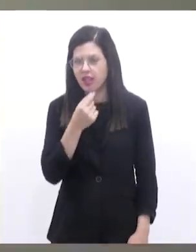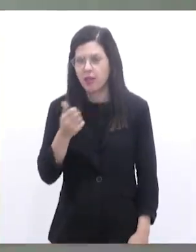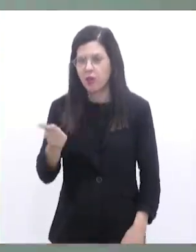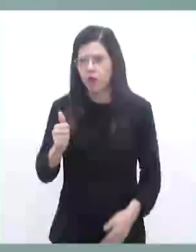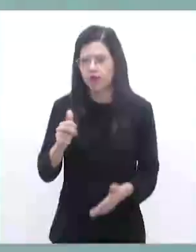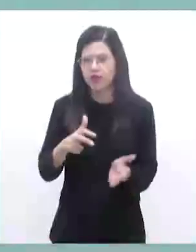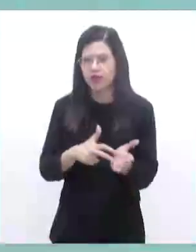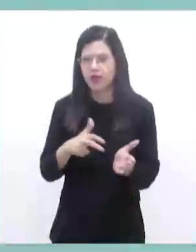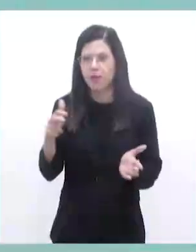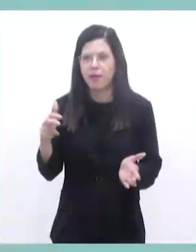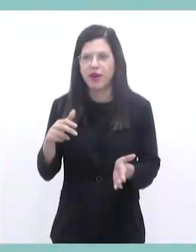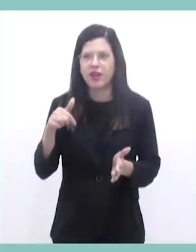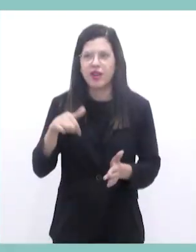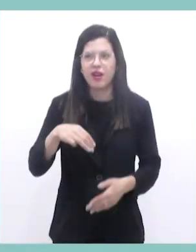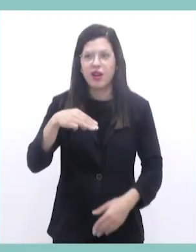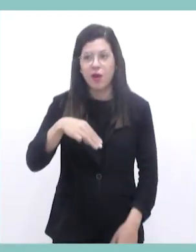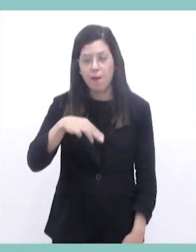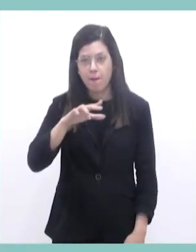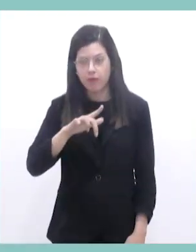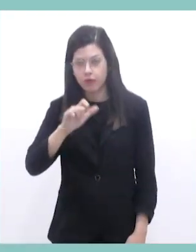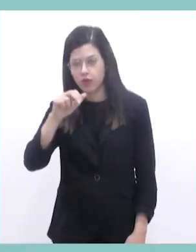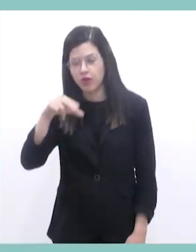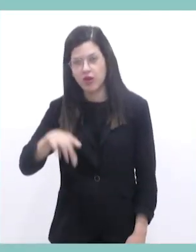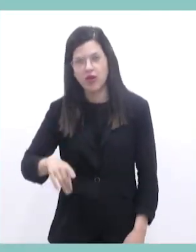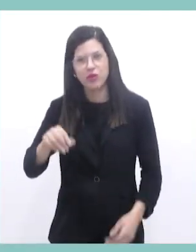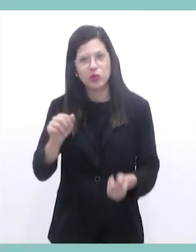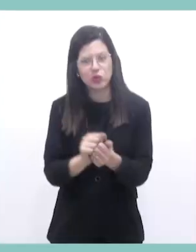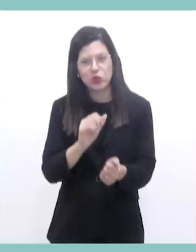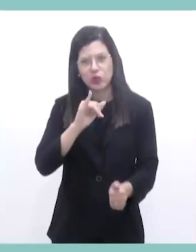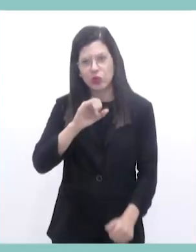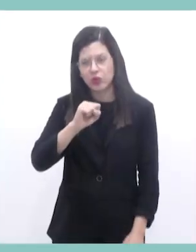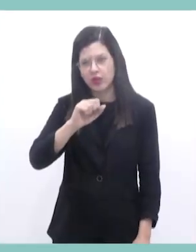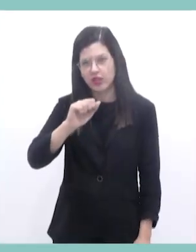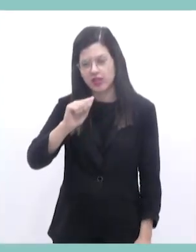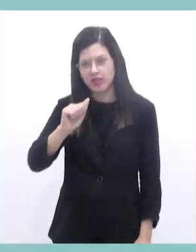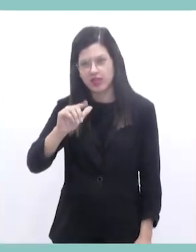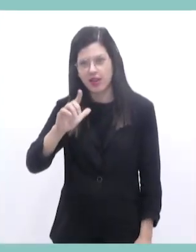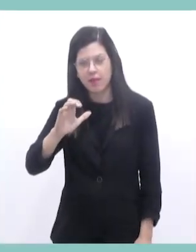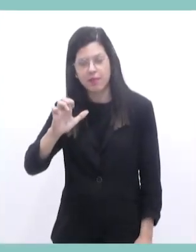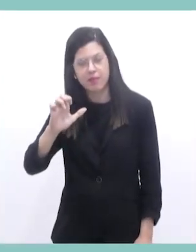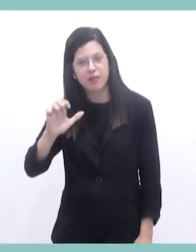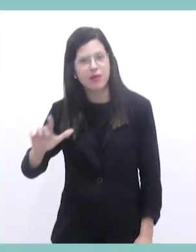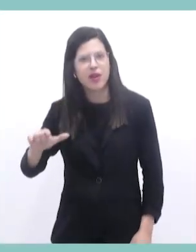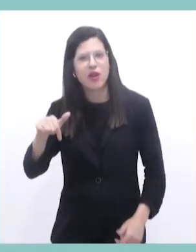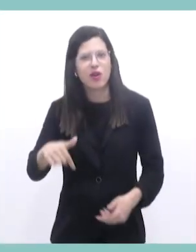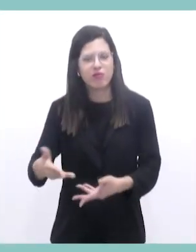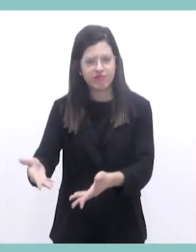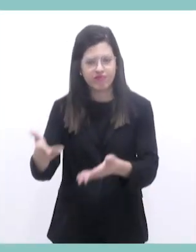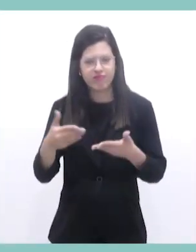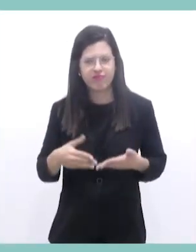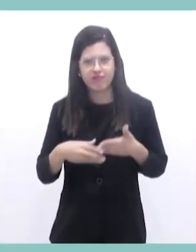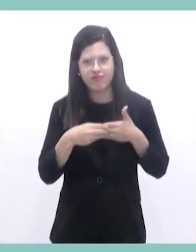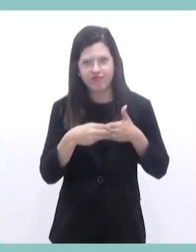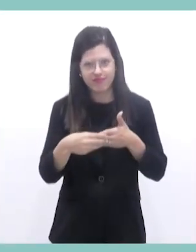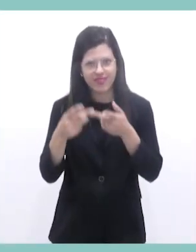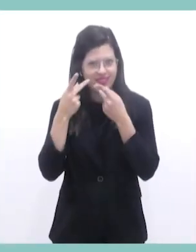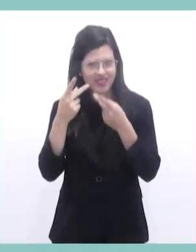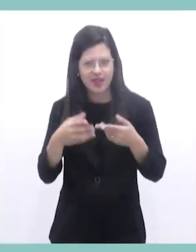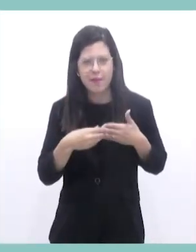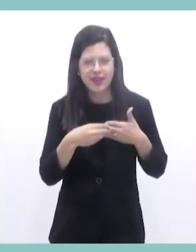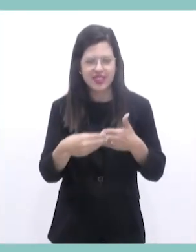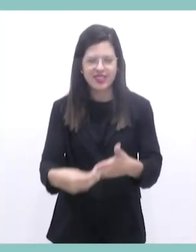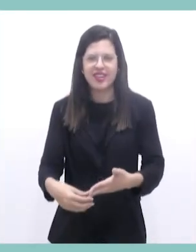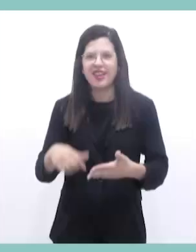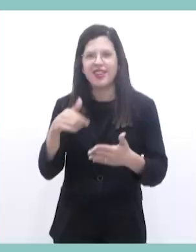manhã, Mulambo e a curadora Isabel Portela recebem o público para uma visita mediada gratuita em formato de